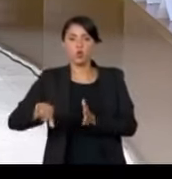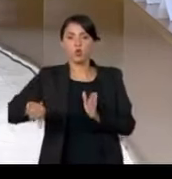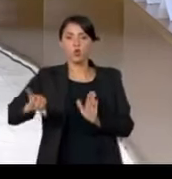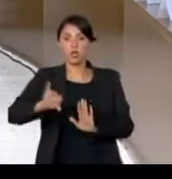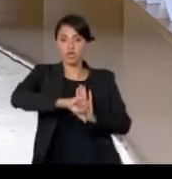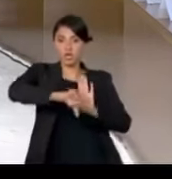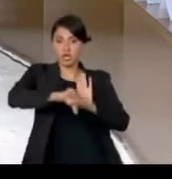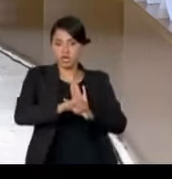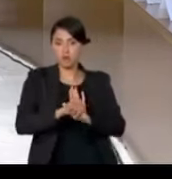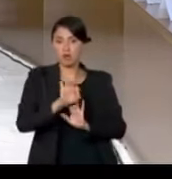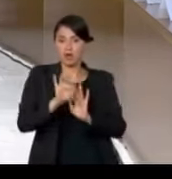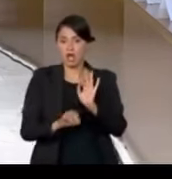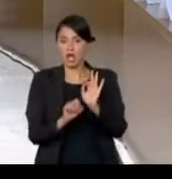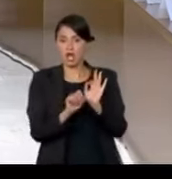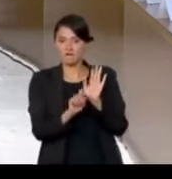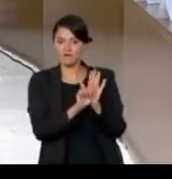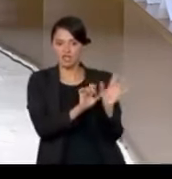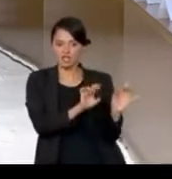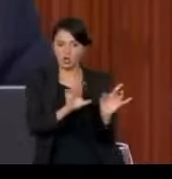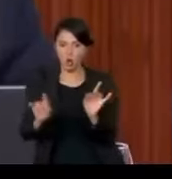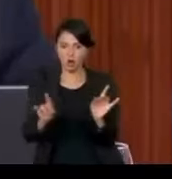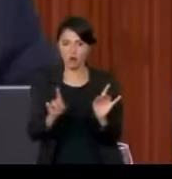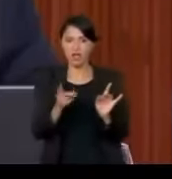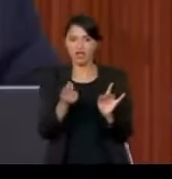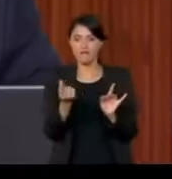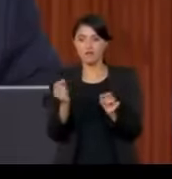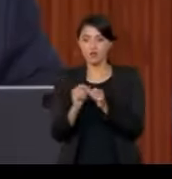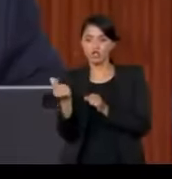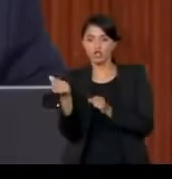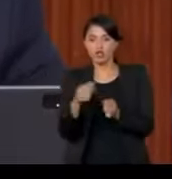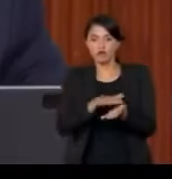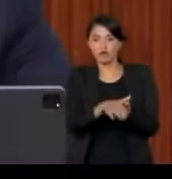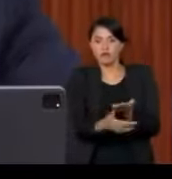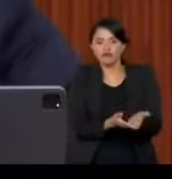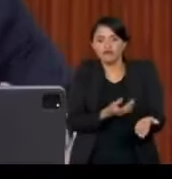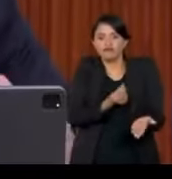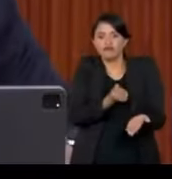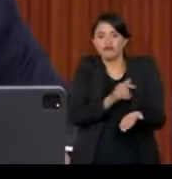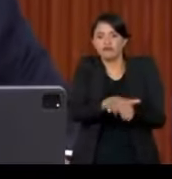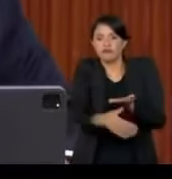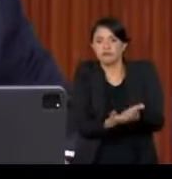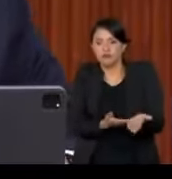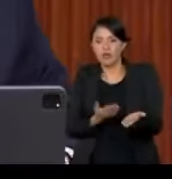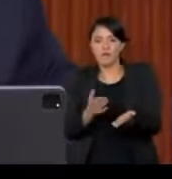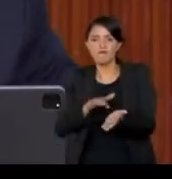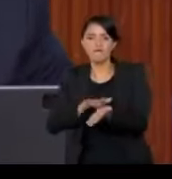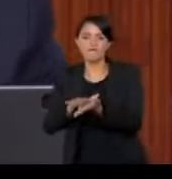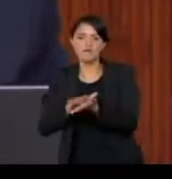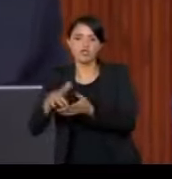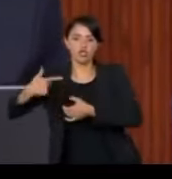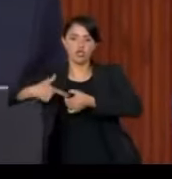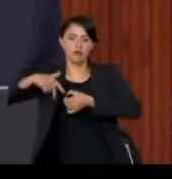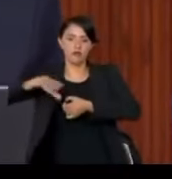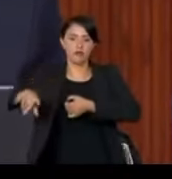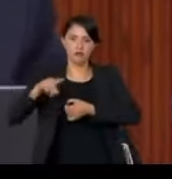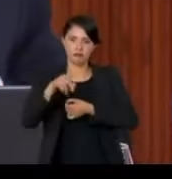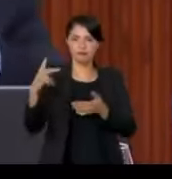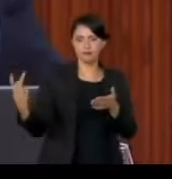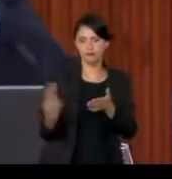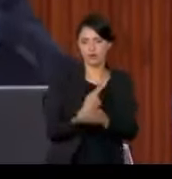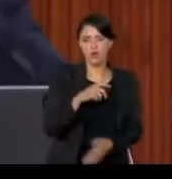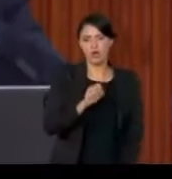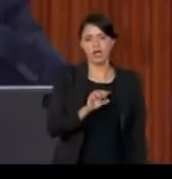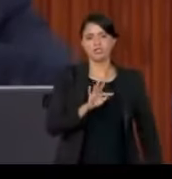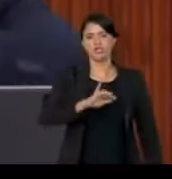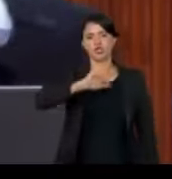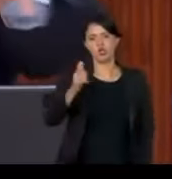meio do... Recentemente tivemos que caçar uma decisão que albergava uma dessas empresas no STJ. E ela